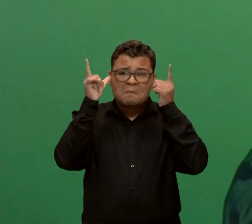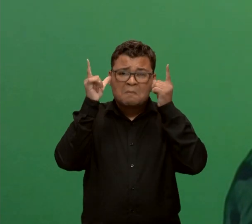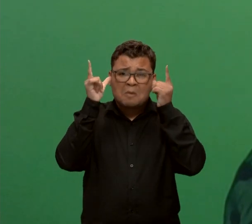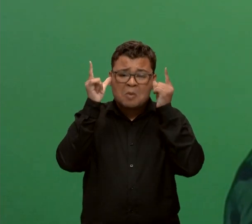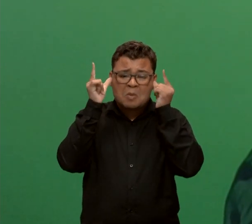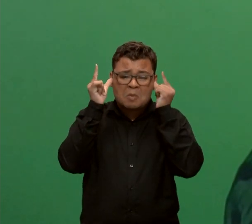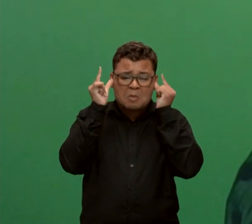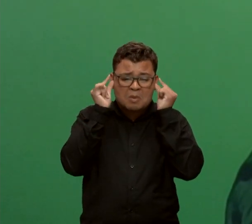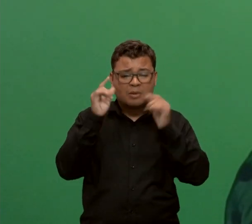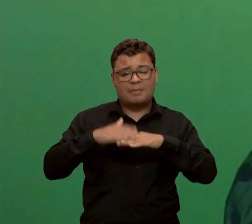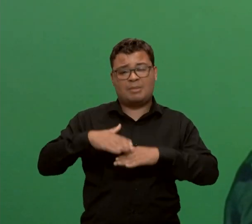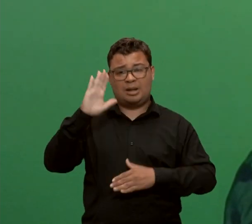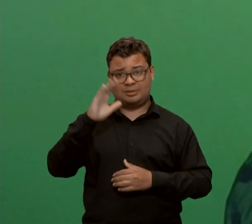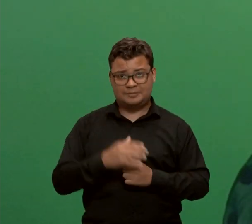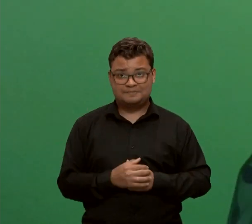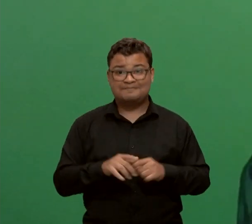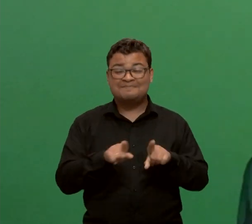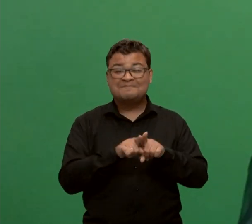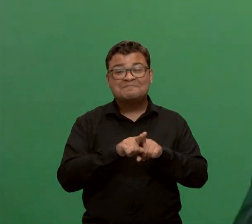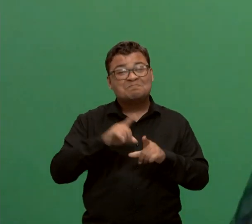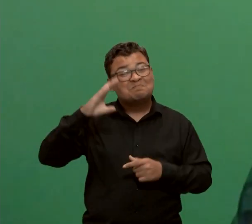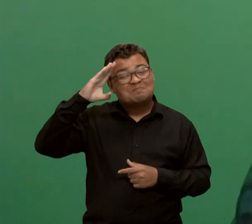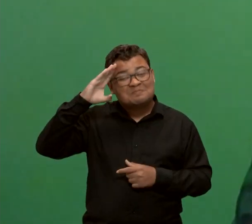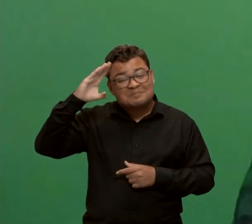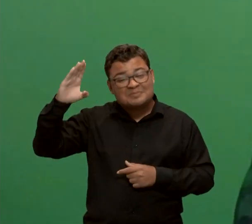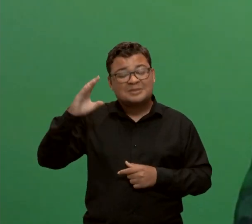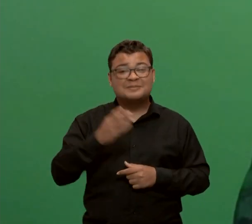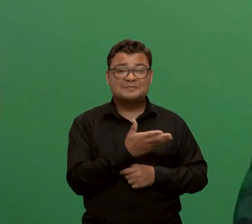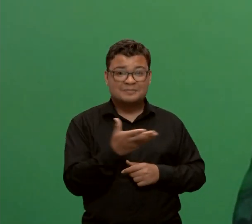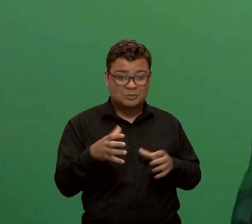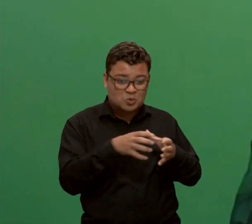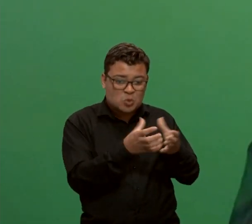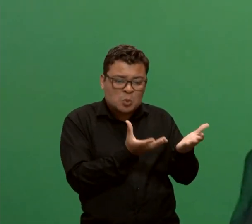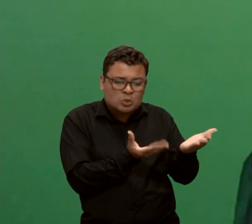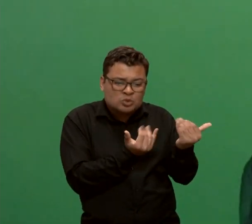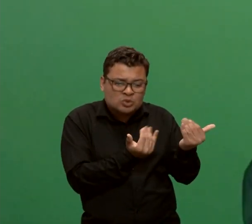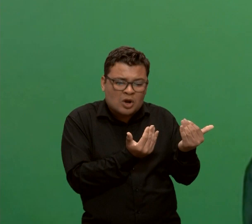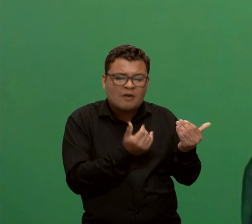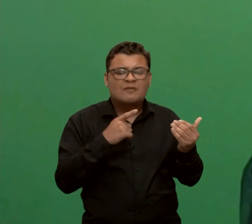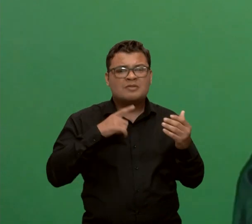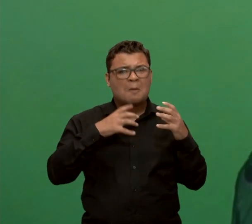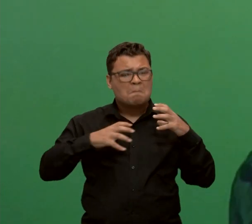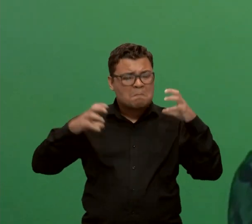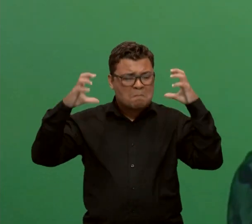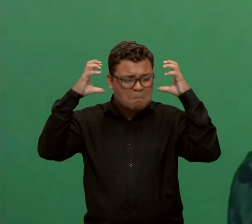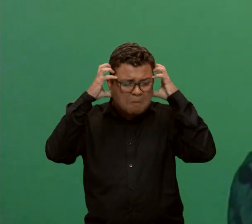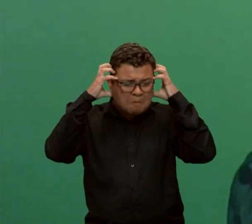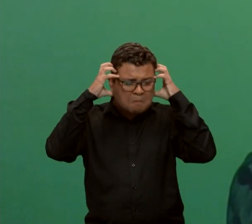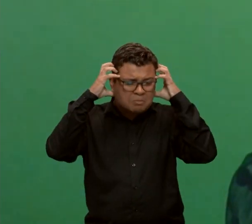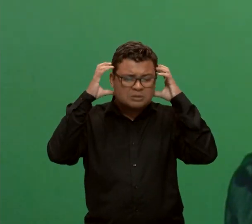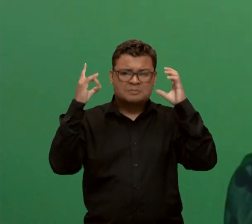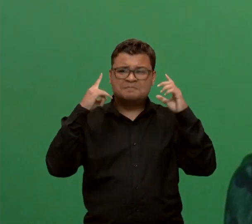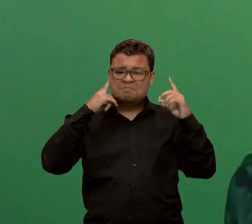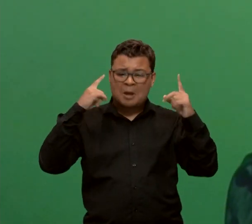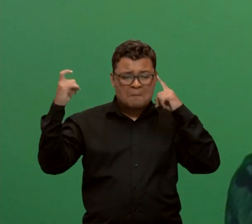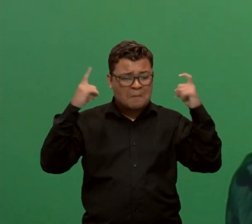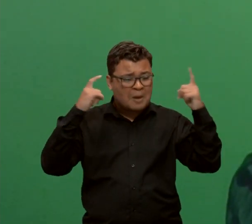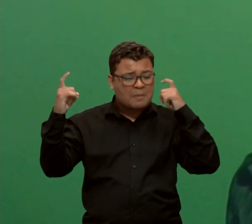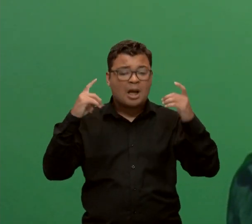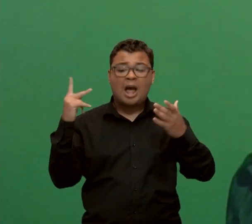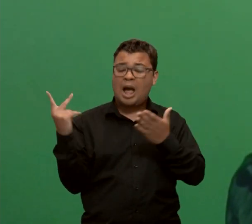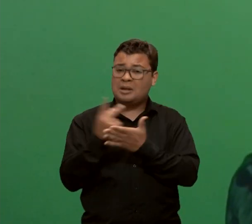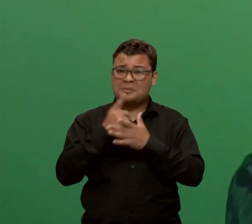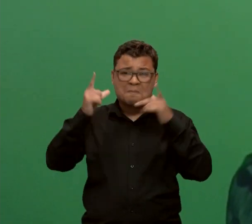nossos adolescentes que estão aí utilizando bastante esses foninhos de ouvido, que vão acelerando essa perda auditiva e que